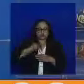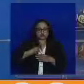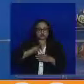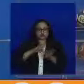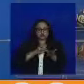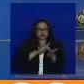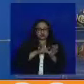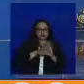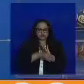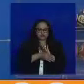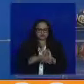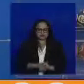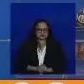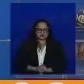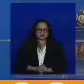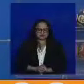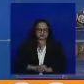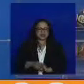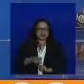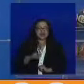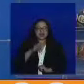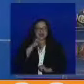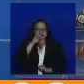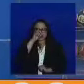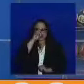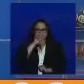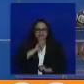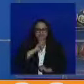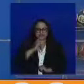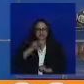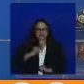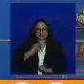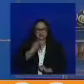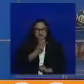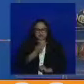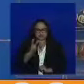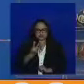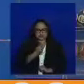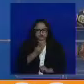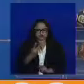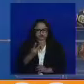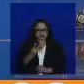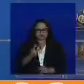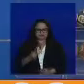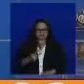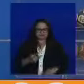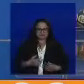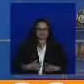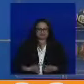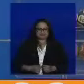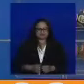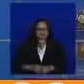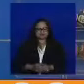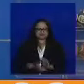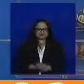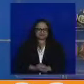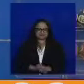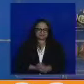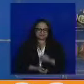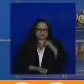Lotomania. Bola amarela, número 22. Amarela, 22.